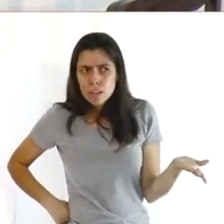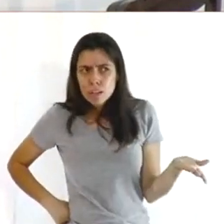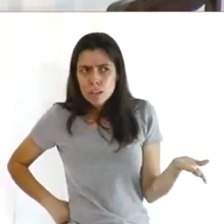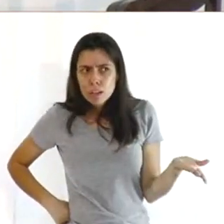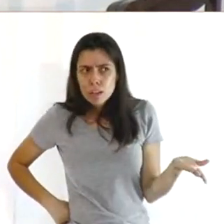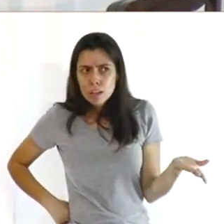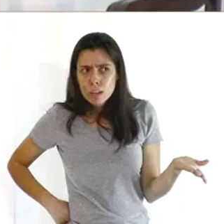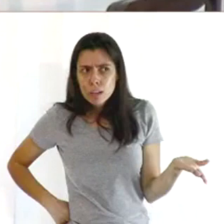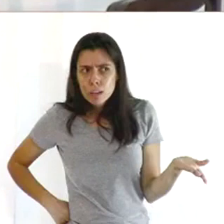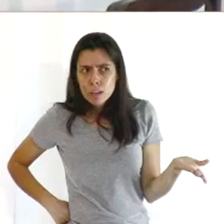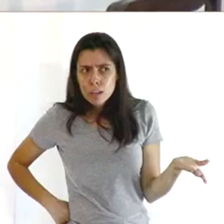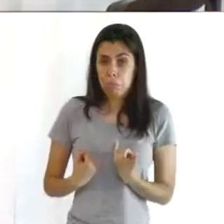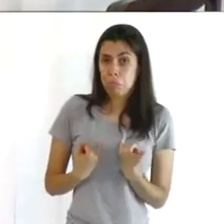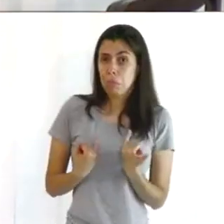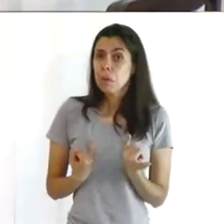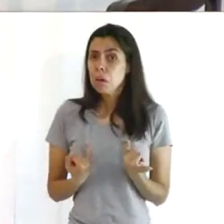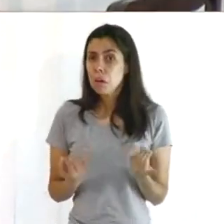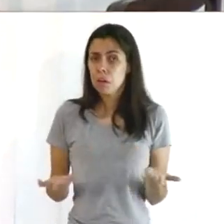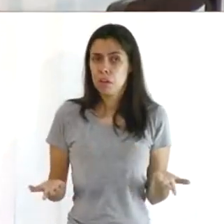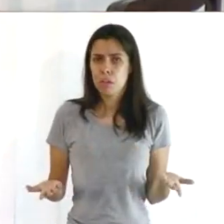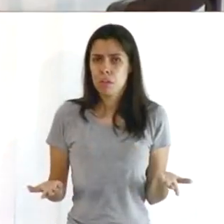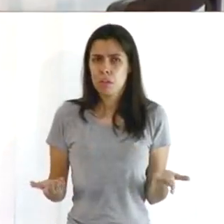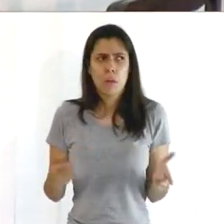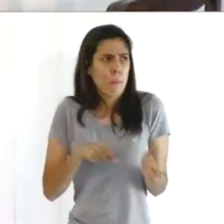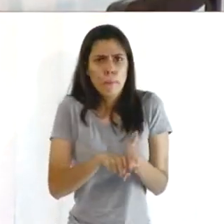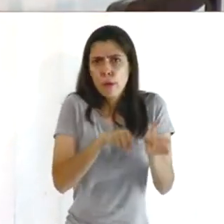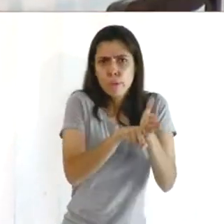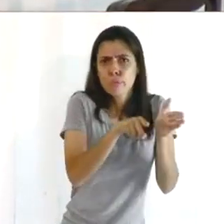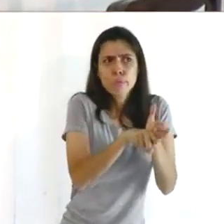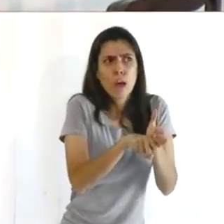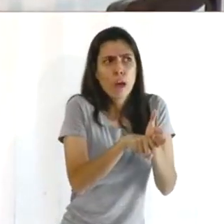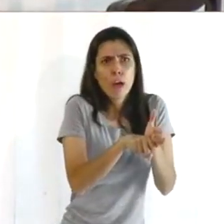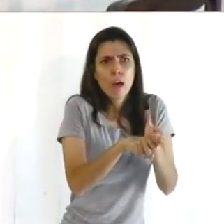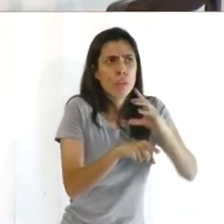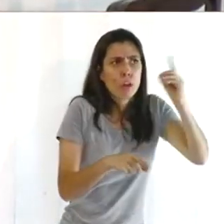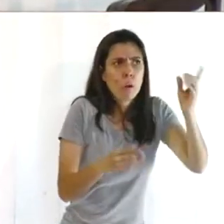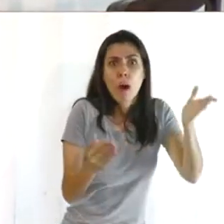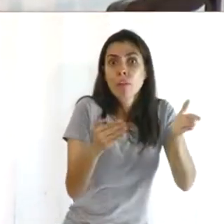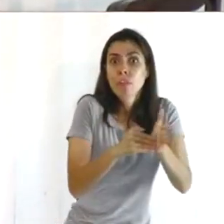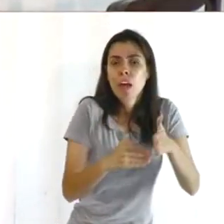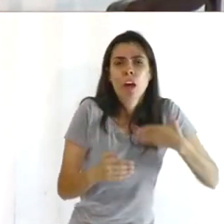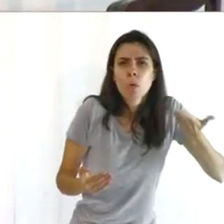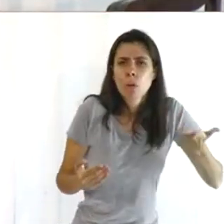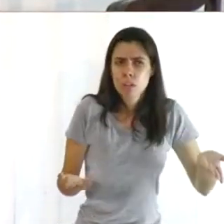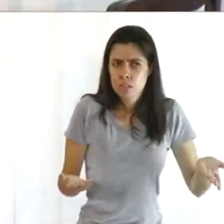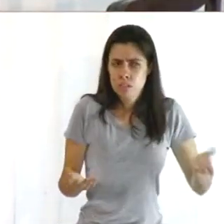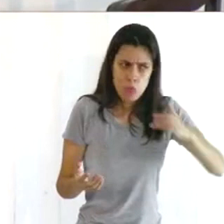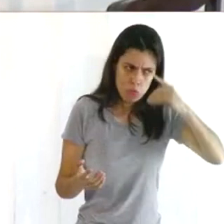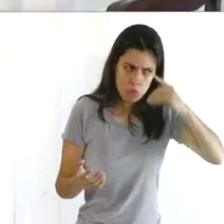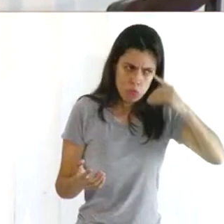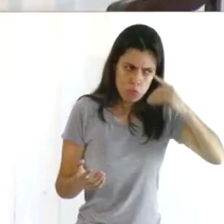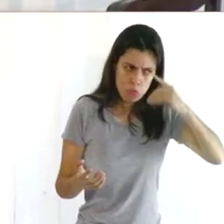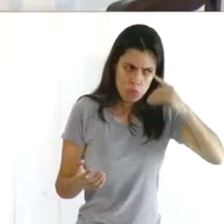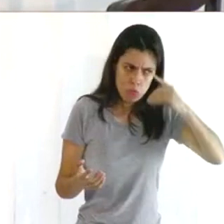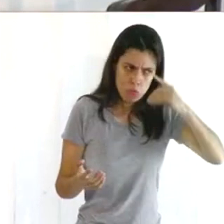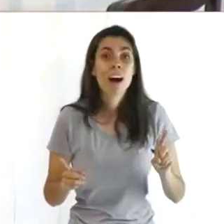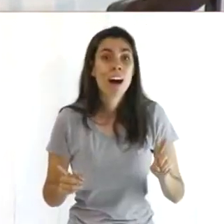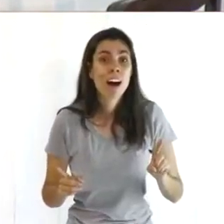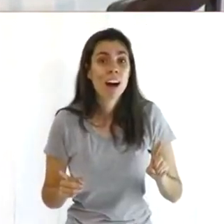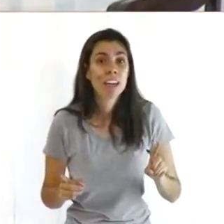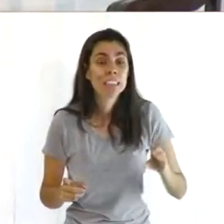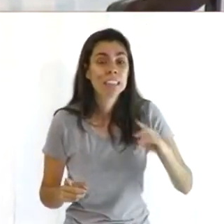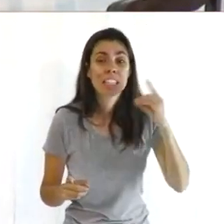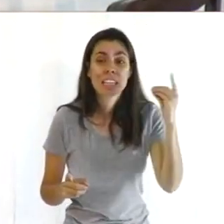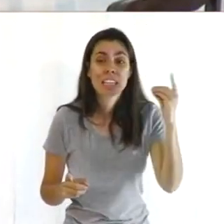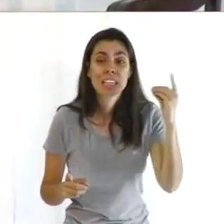colocando Deus contra a parede? Mas antes que você vá por esse caminho, eu quero dizer que Davi não está sendo irreverente a Deus, um